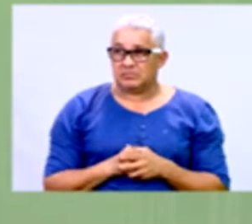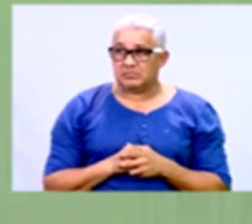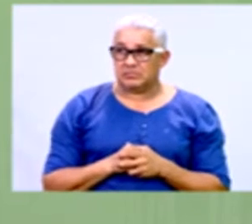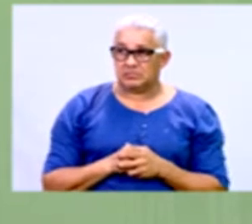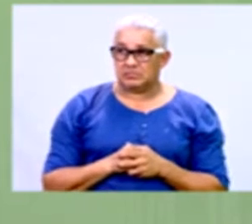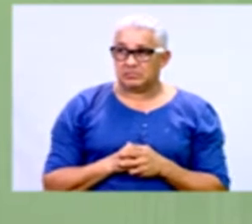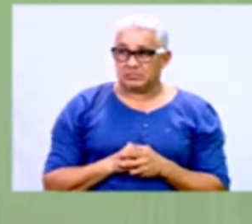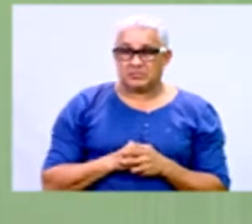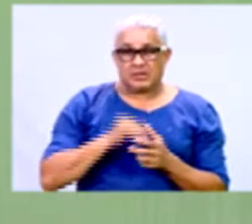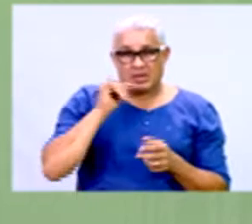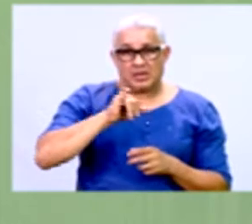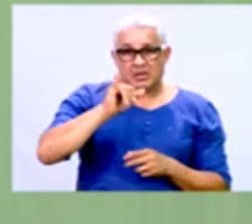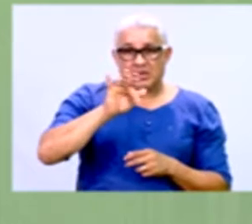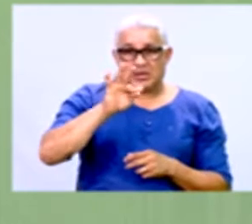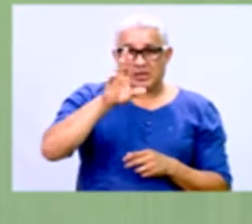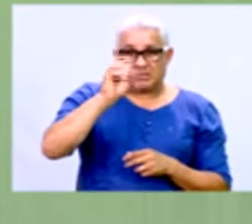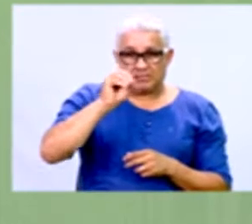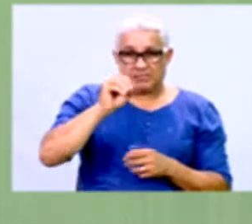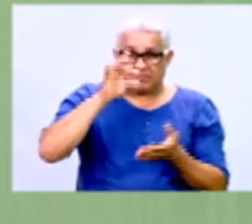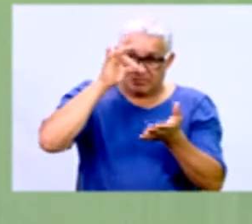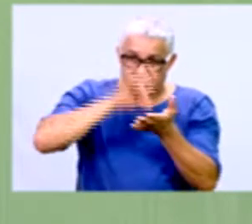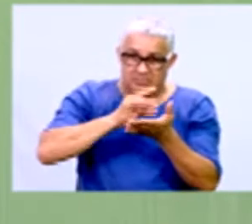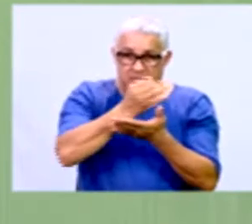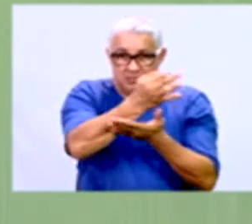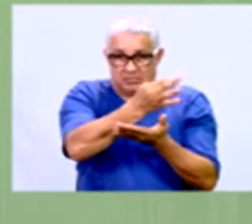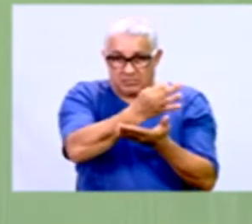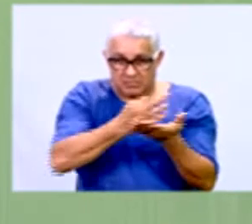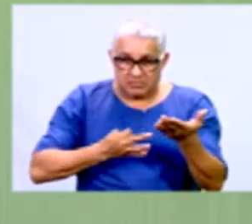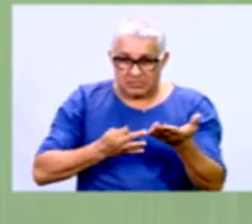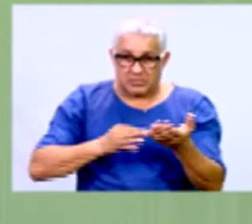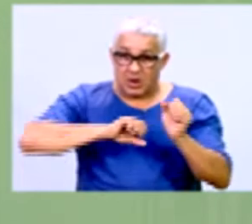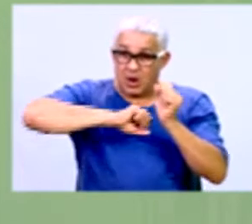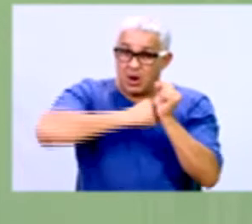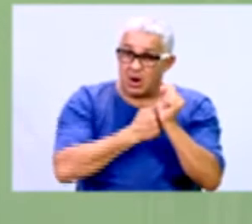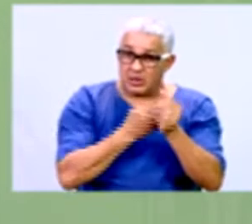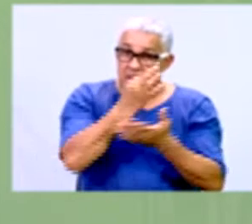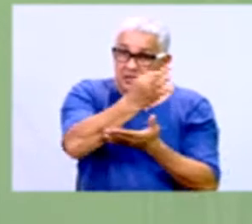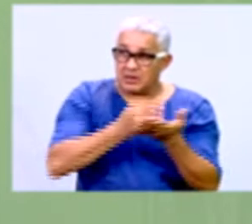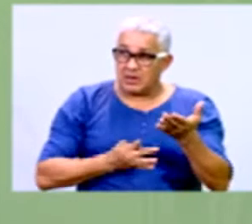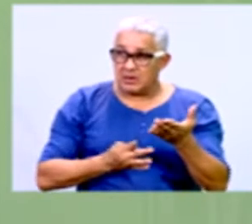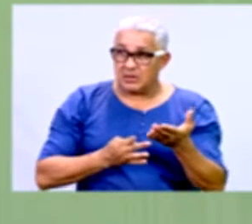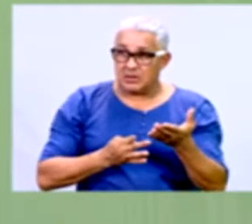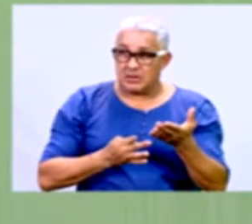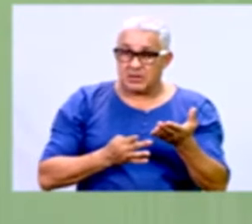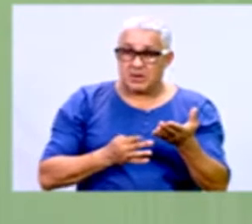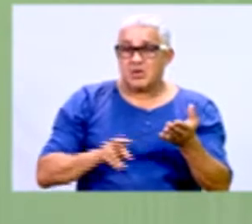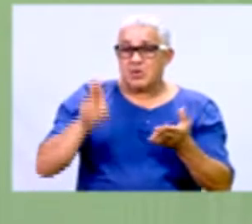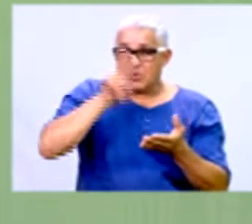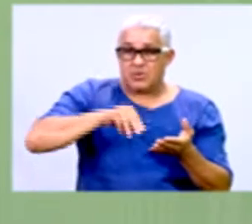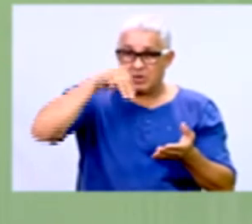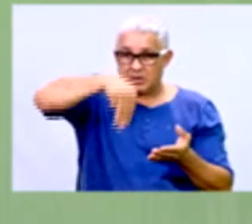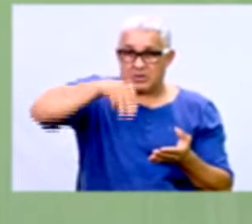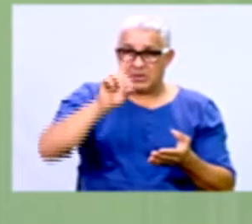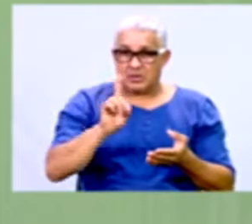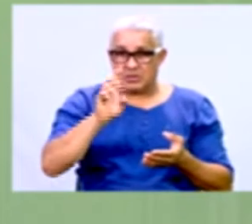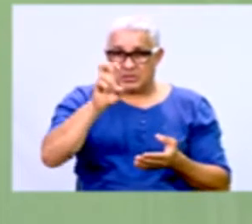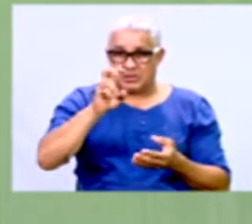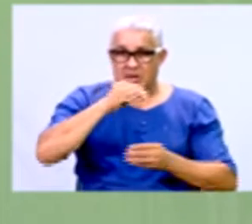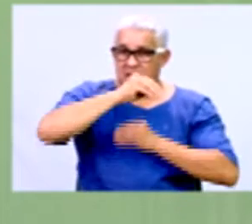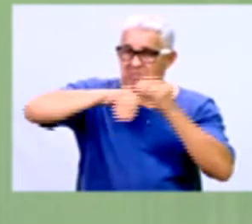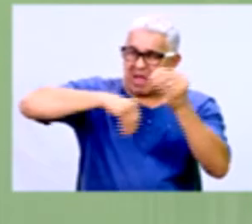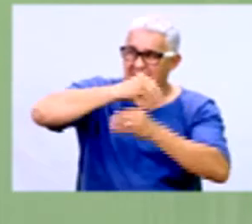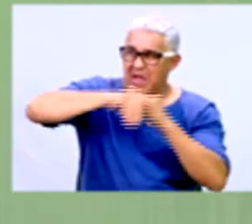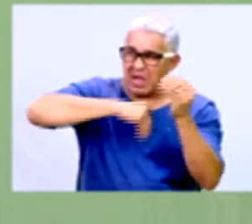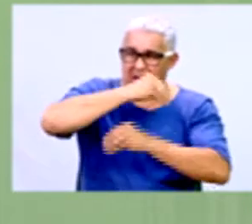texto original é IFRO, certo? E o texto criptografado, após o uso do MD5, né, fica desse